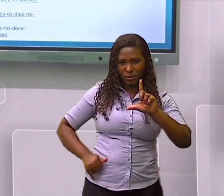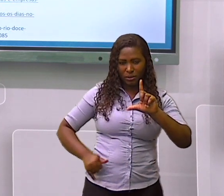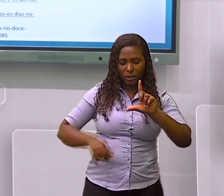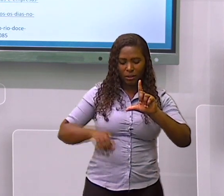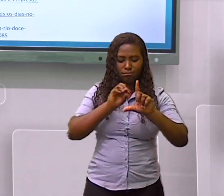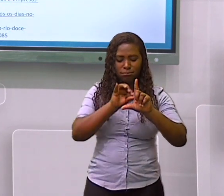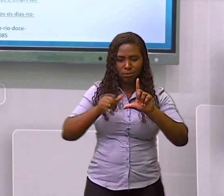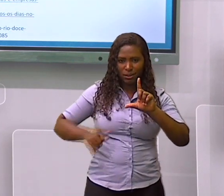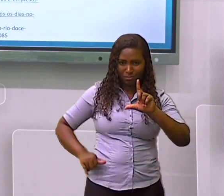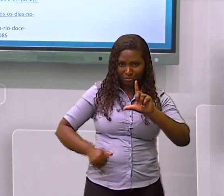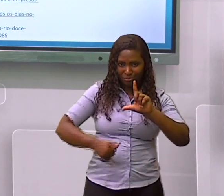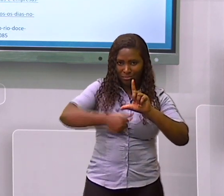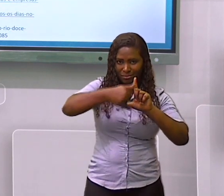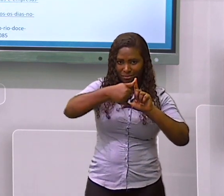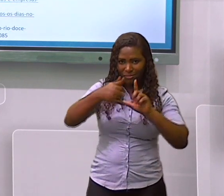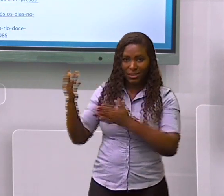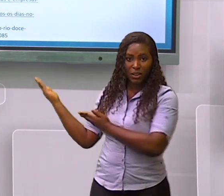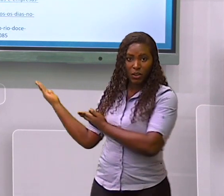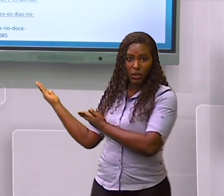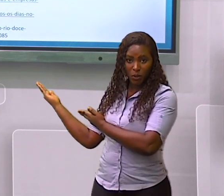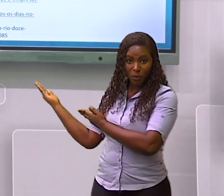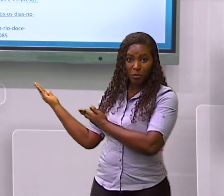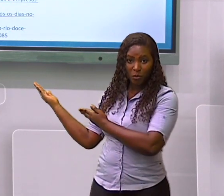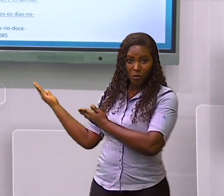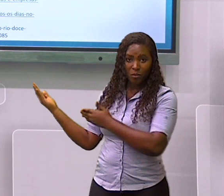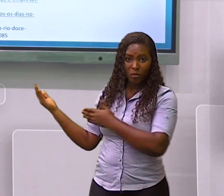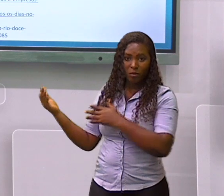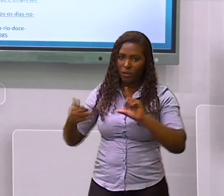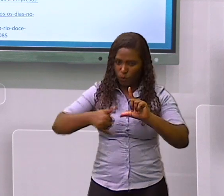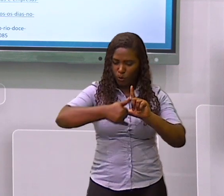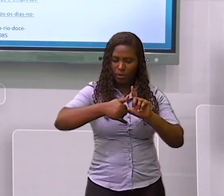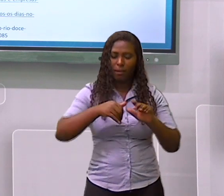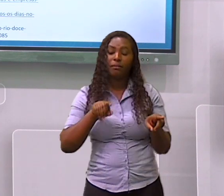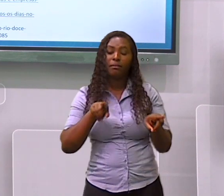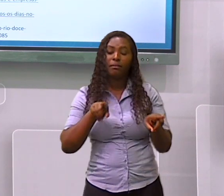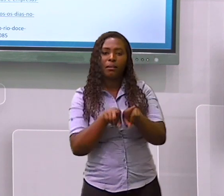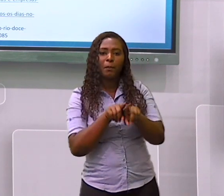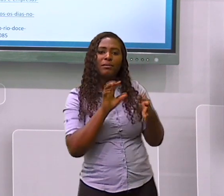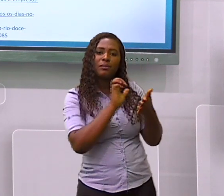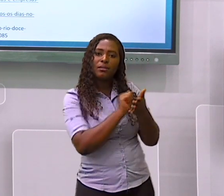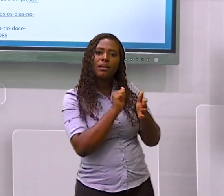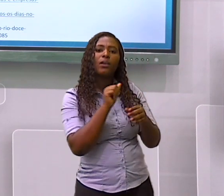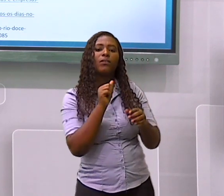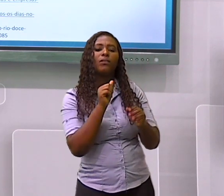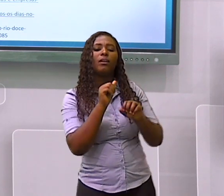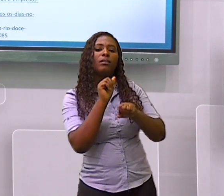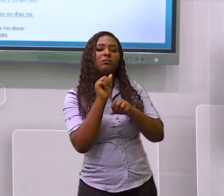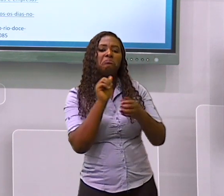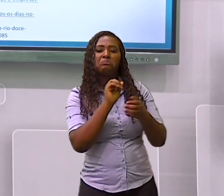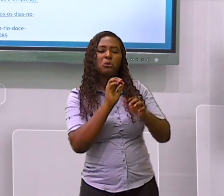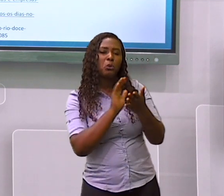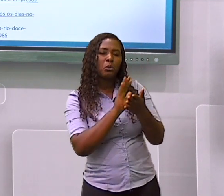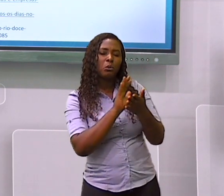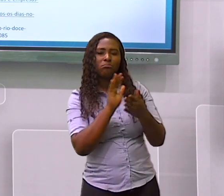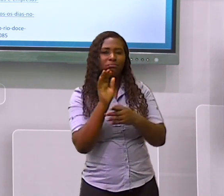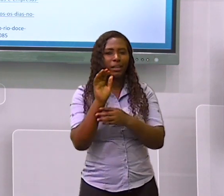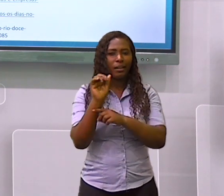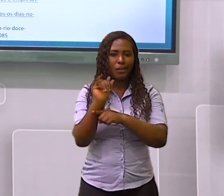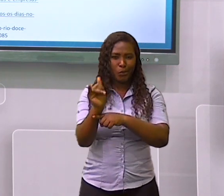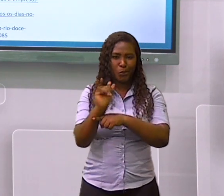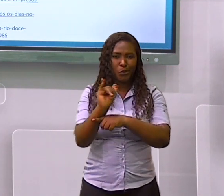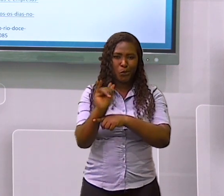que aparece no canto da tela. Se inscreva no nosso canal no YouTube, SMED-GV, ou acesse as nossas